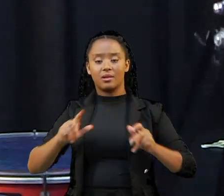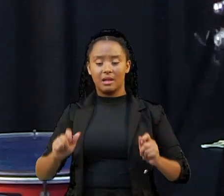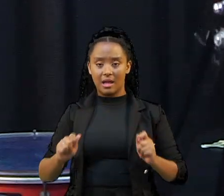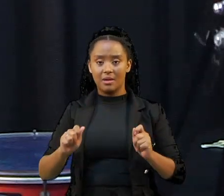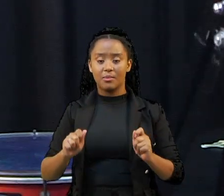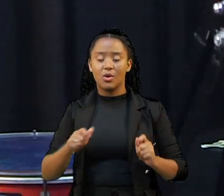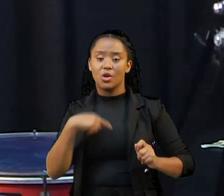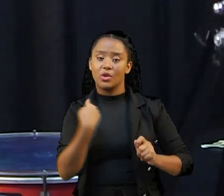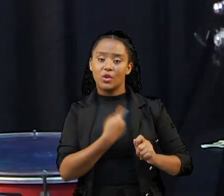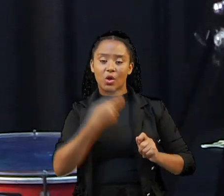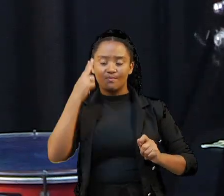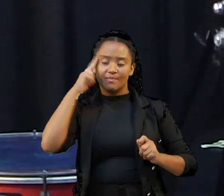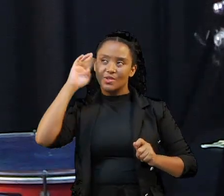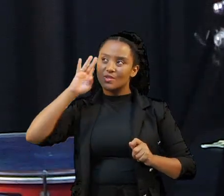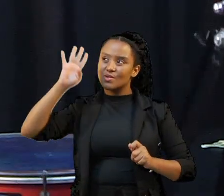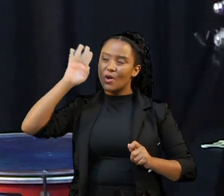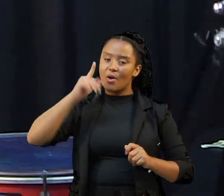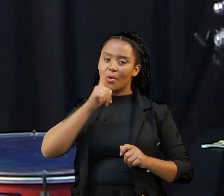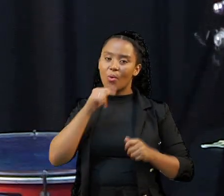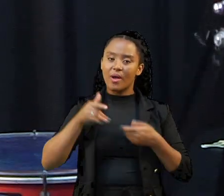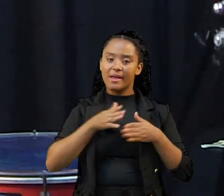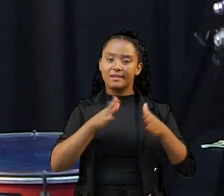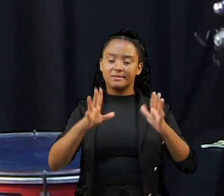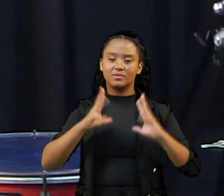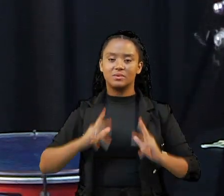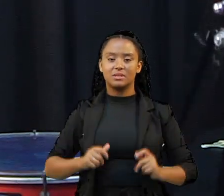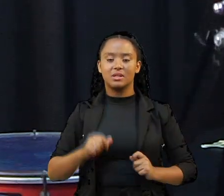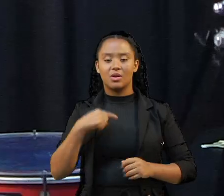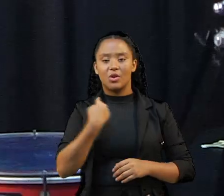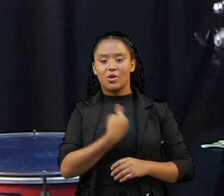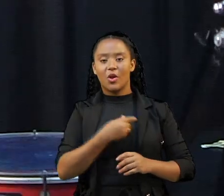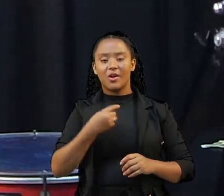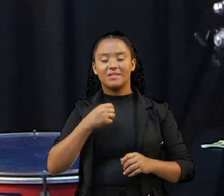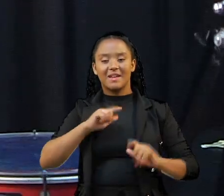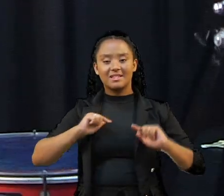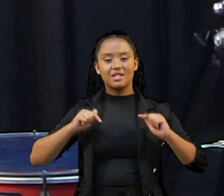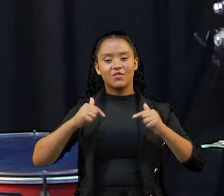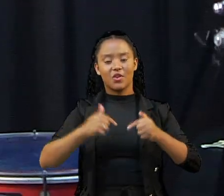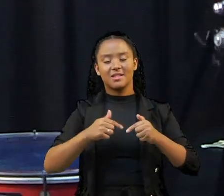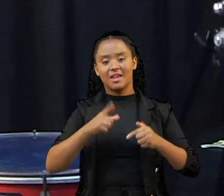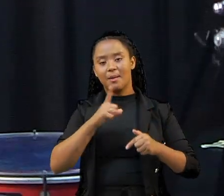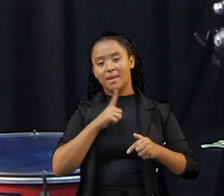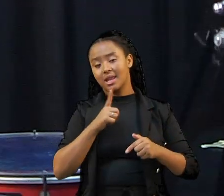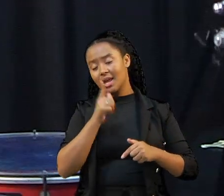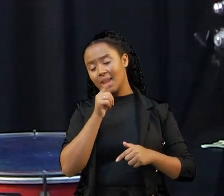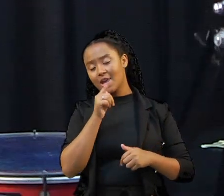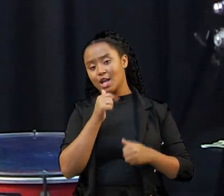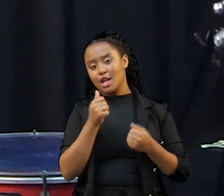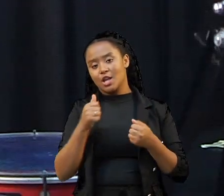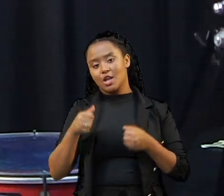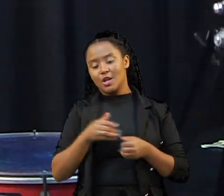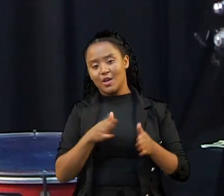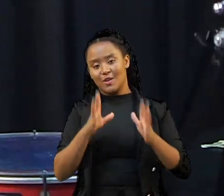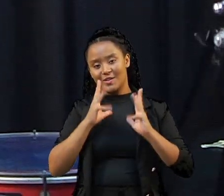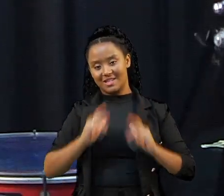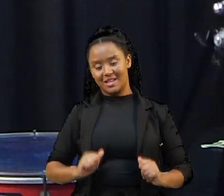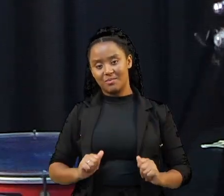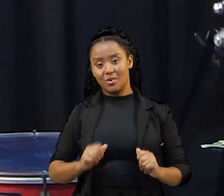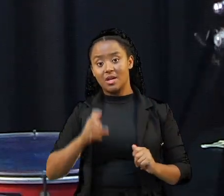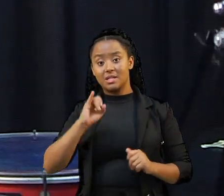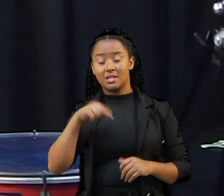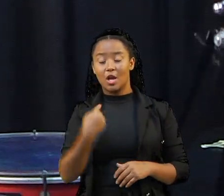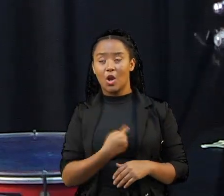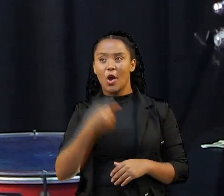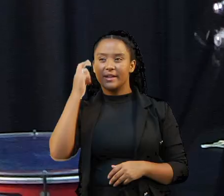gente sonha com os rios limpos, a gente toma um direcionamento para garantir isso. É o que a gente quer, entendeu? Se a gente